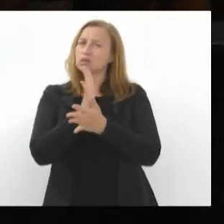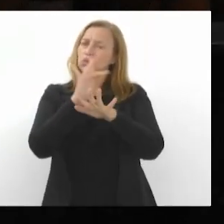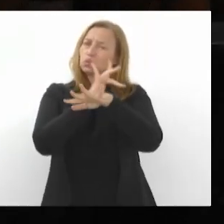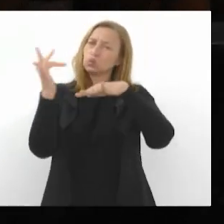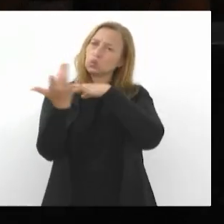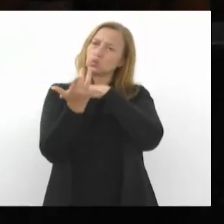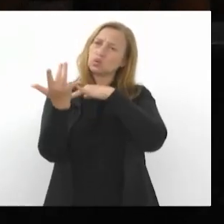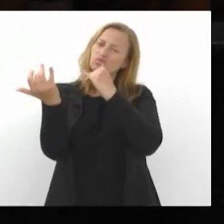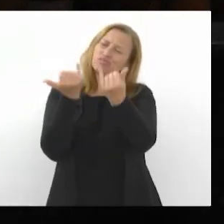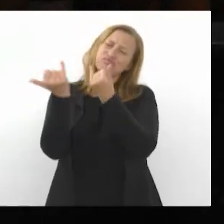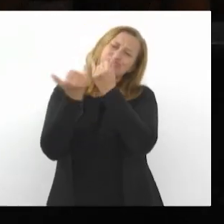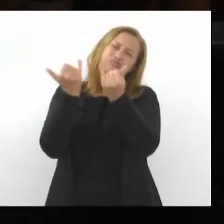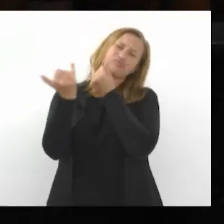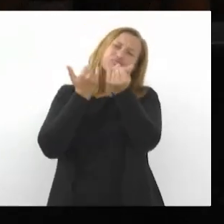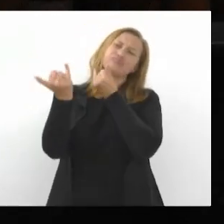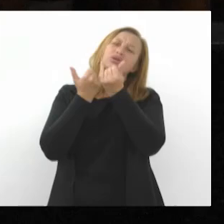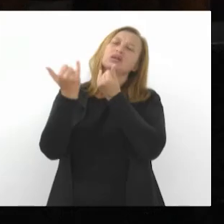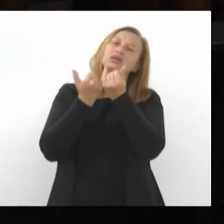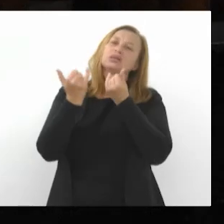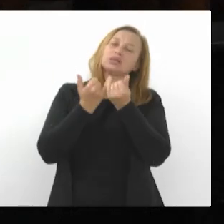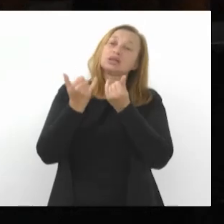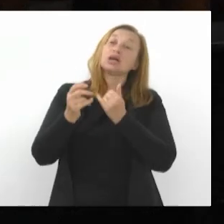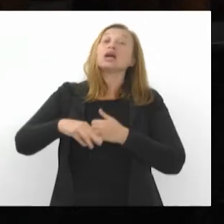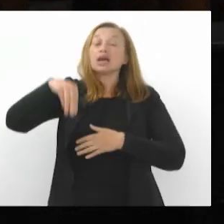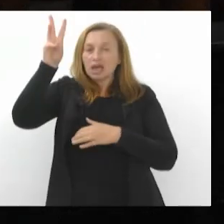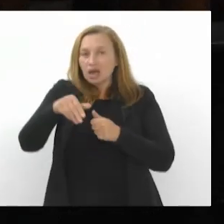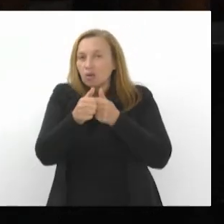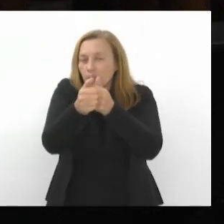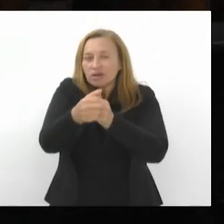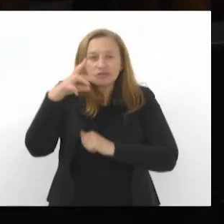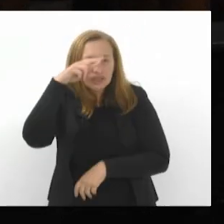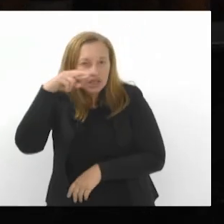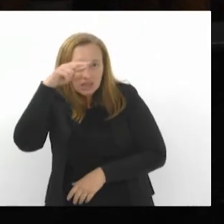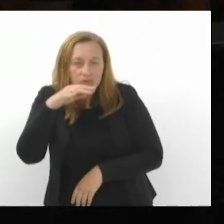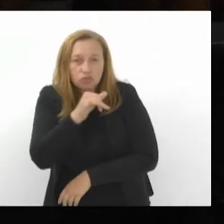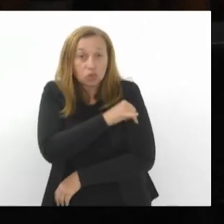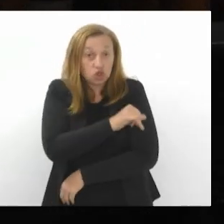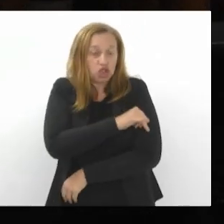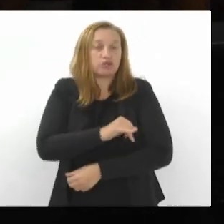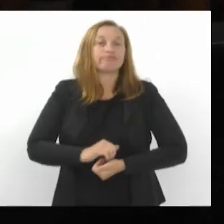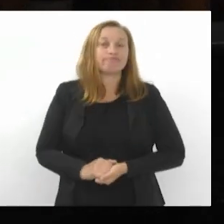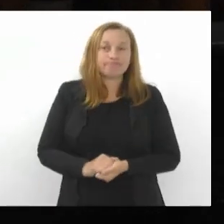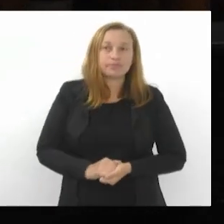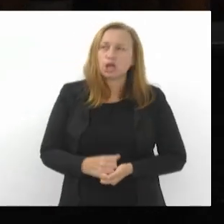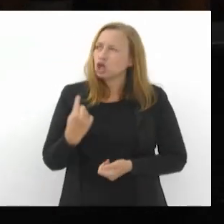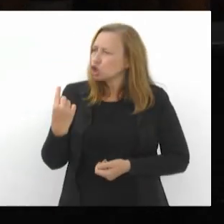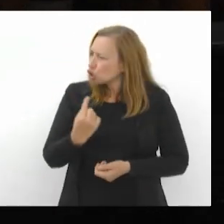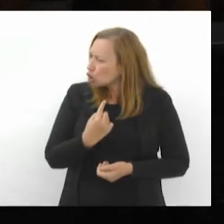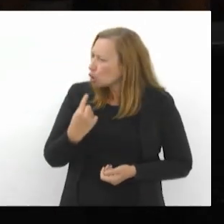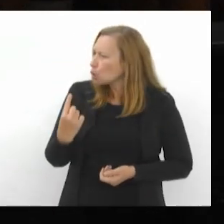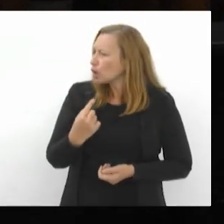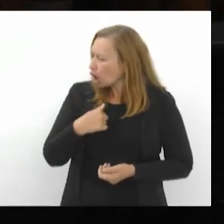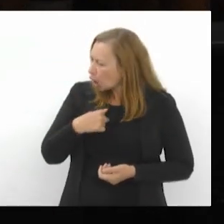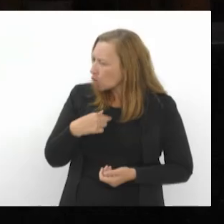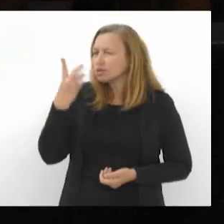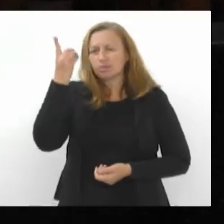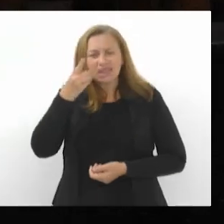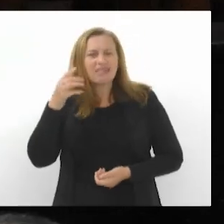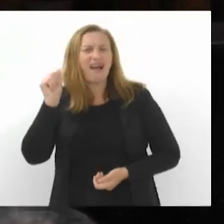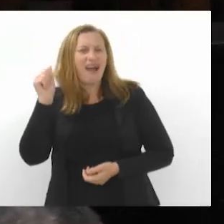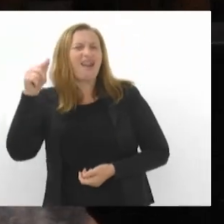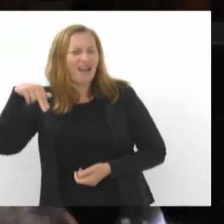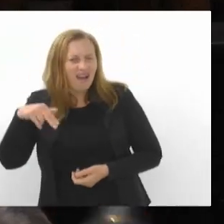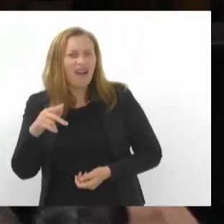sociais. Quem acompanhou e acompanha o nosso trabalho de fiscalização no Rio de Janeiro, nós enfrentamos, eu, deputado Alain,